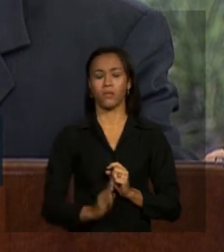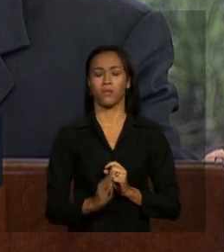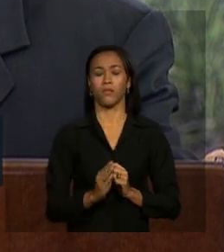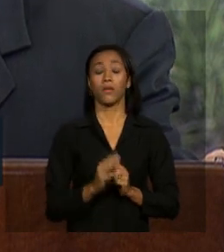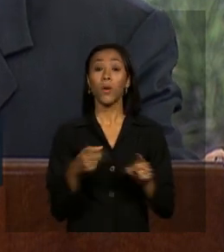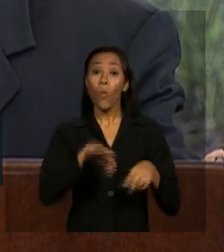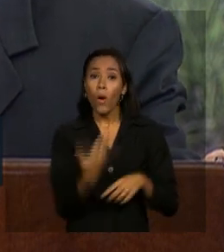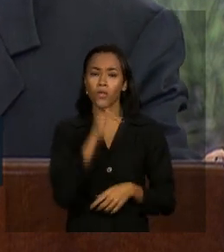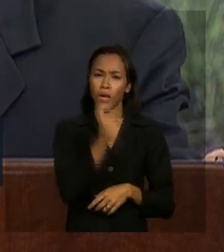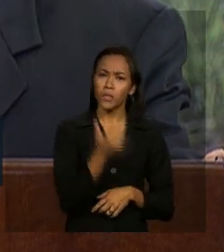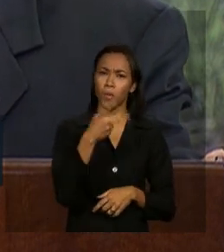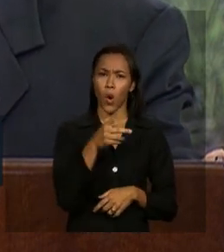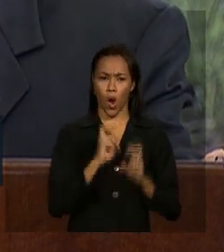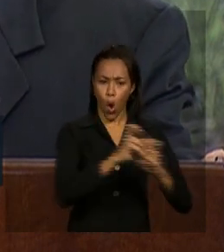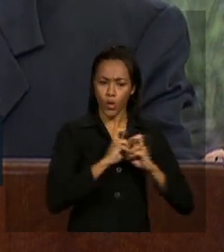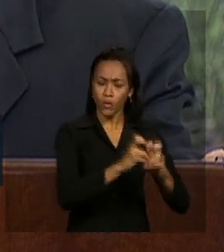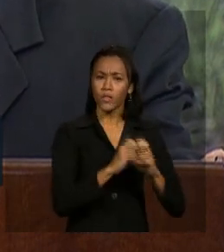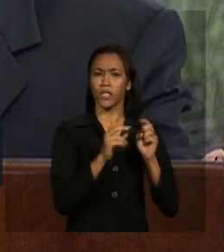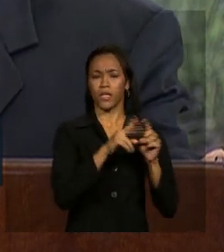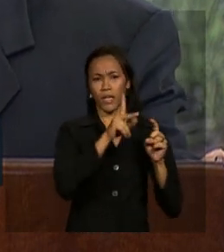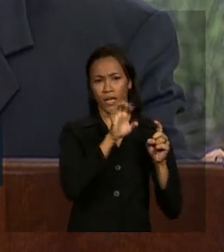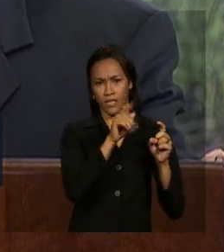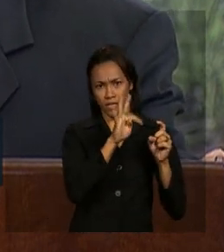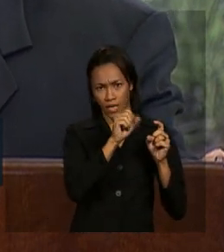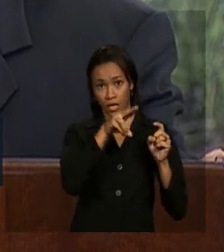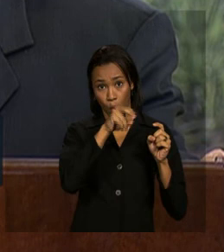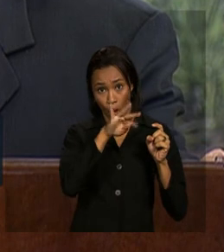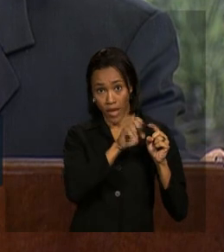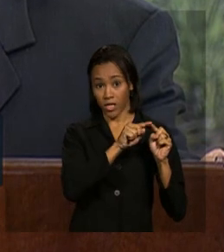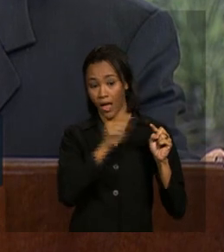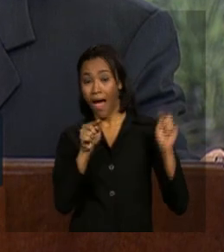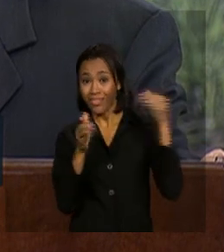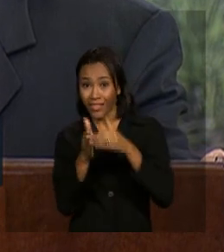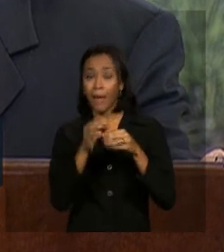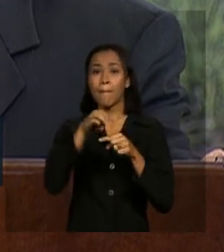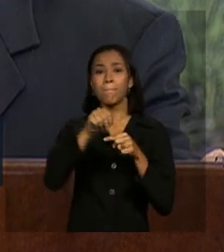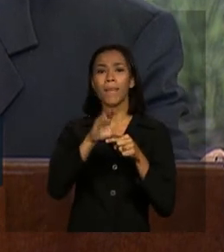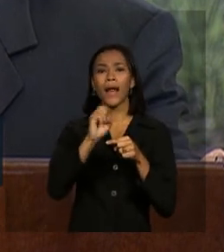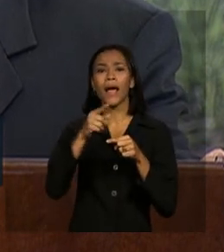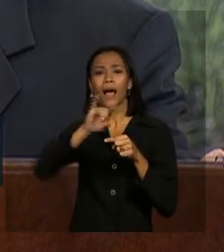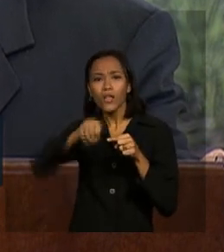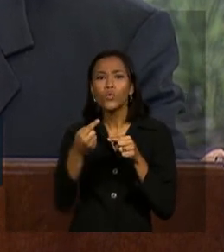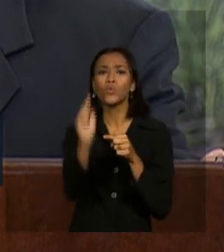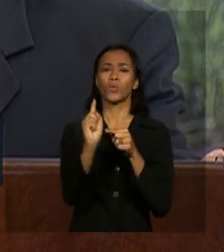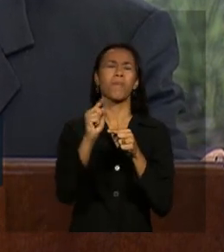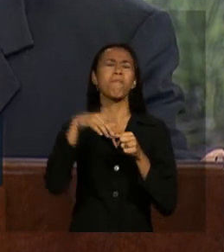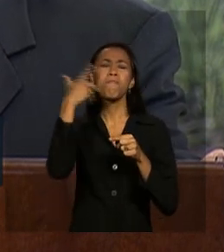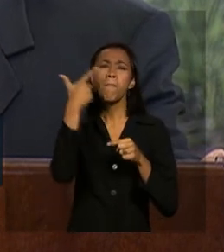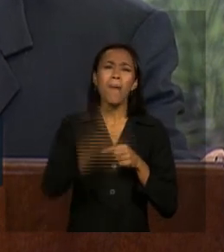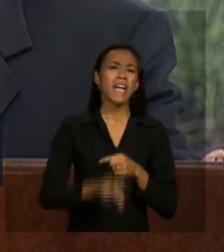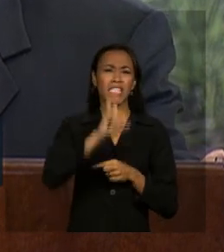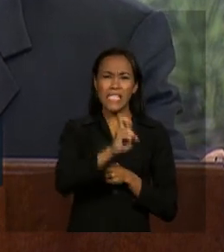na rodovia que vai de Estrela D'Oeste a Maracaju nós falamos do equacionamento e do atendimento eficiente a